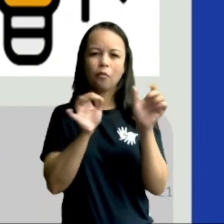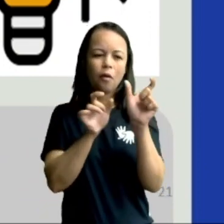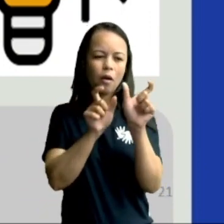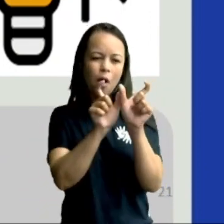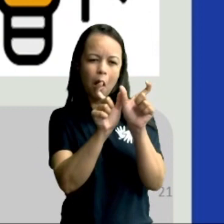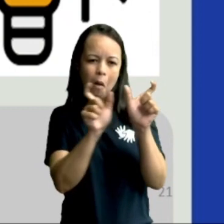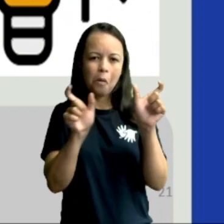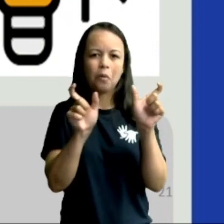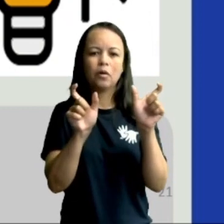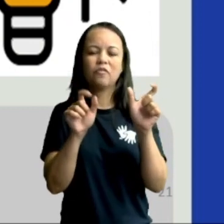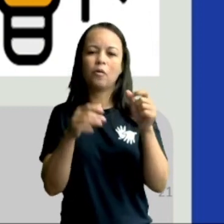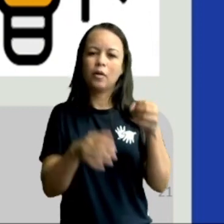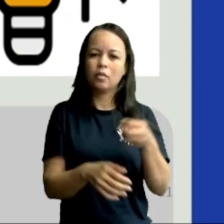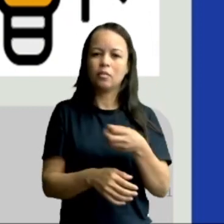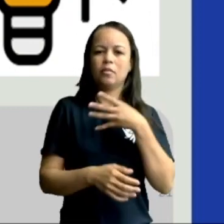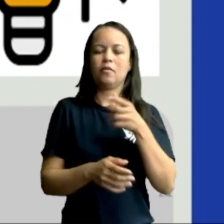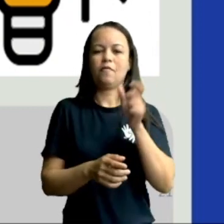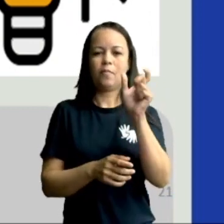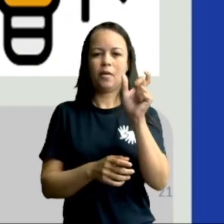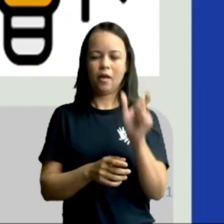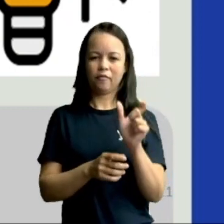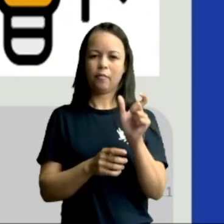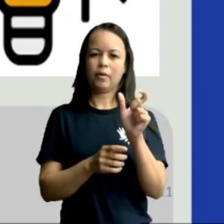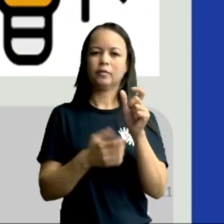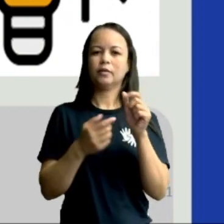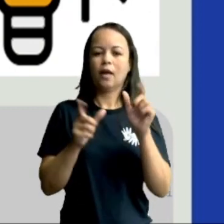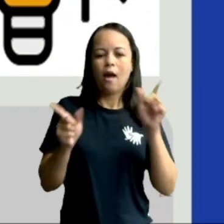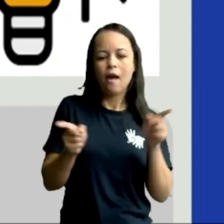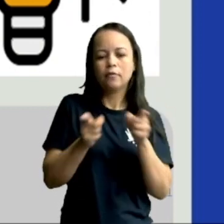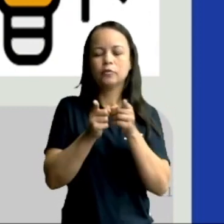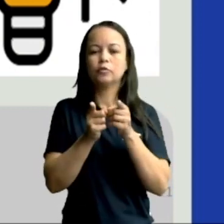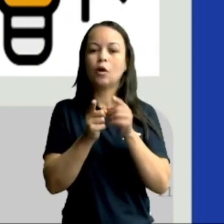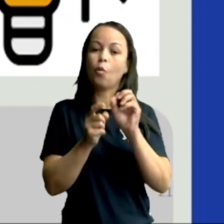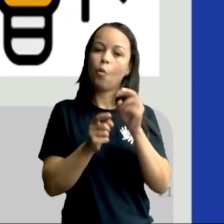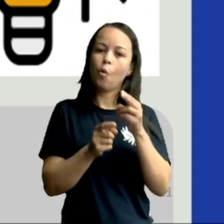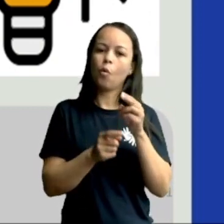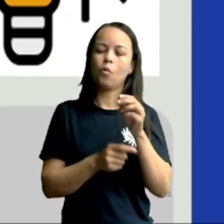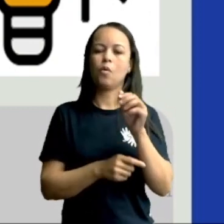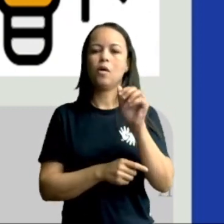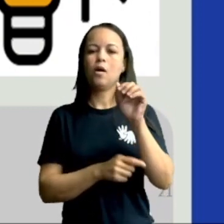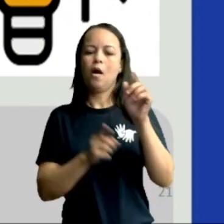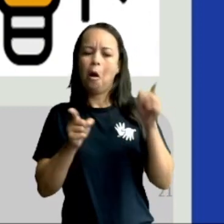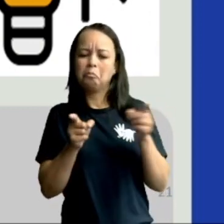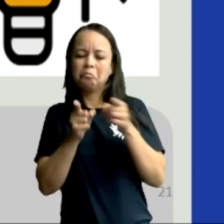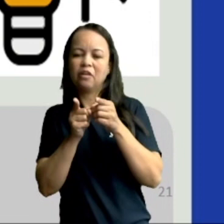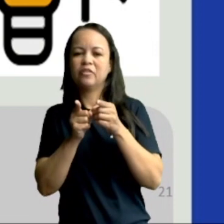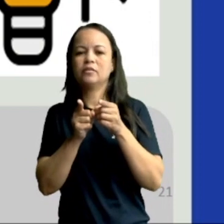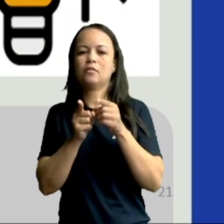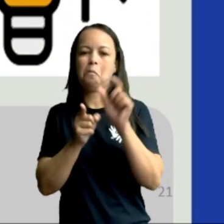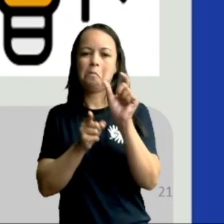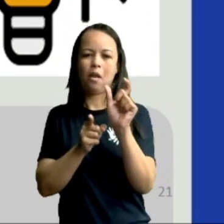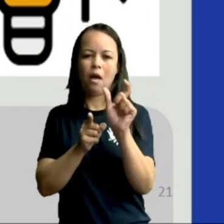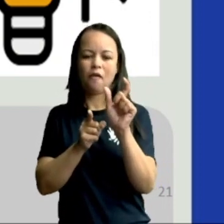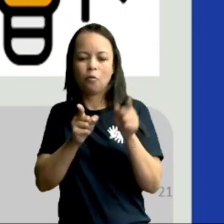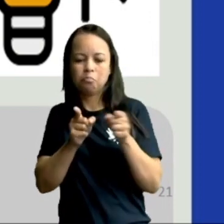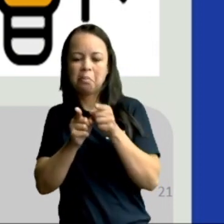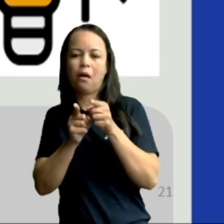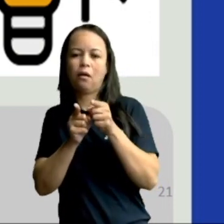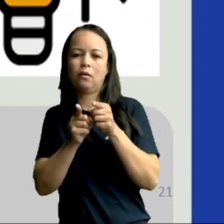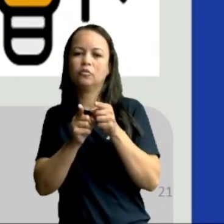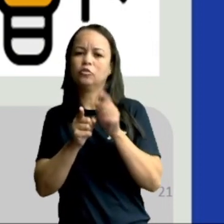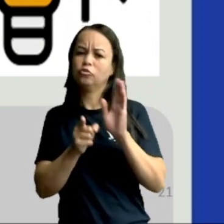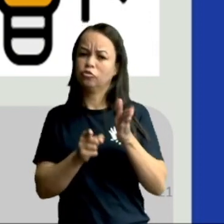forma novas palavras a partir da redução ou abreviação de palavras já